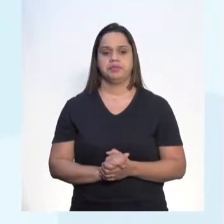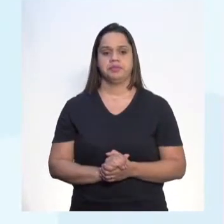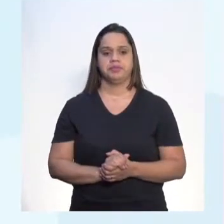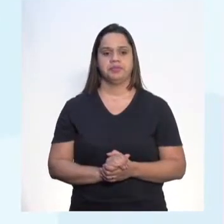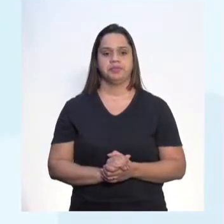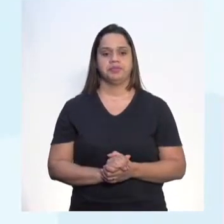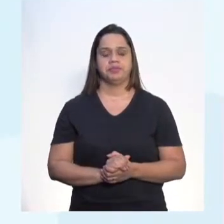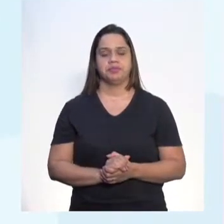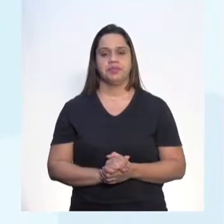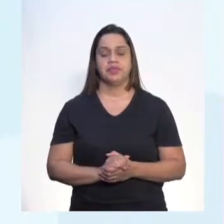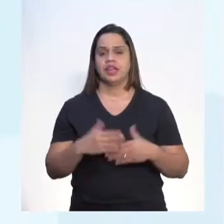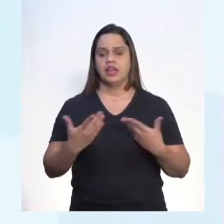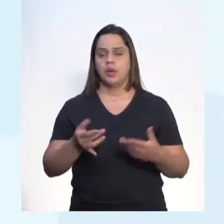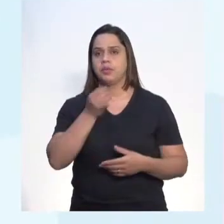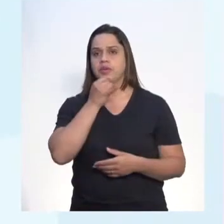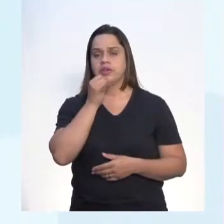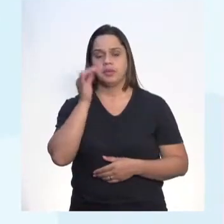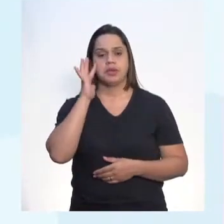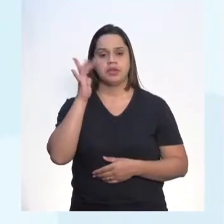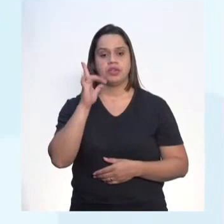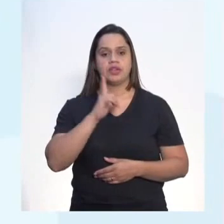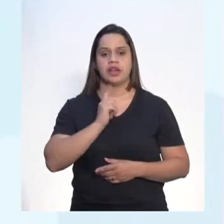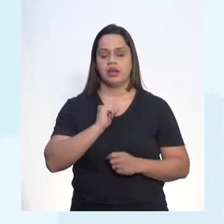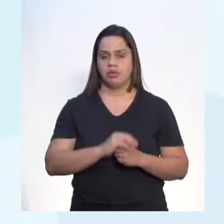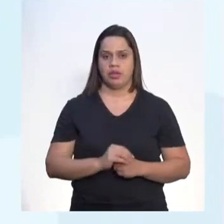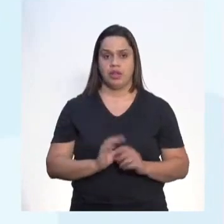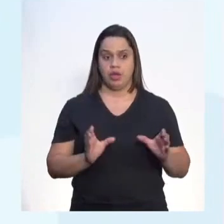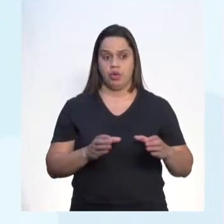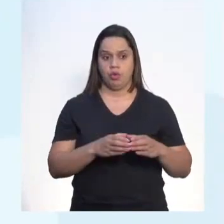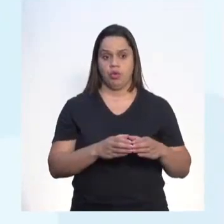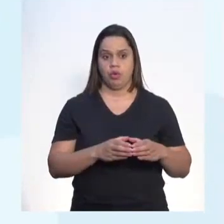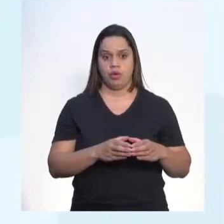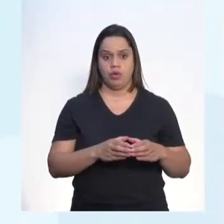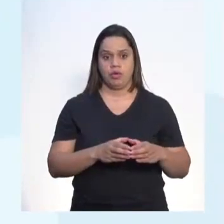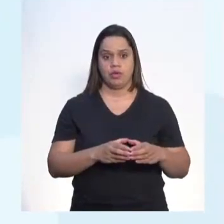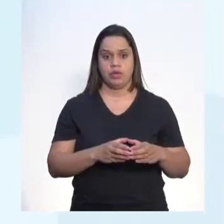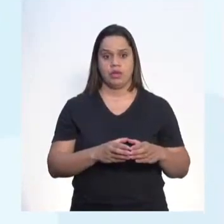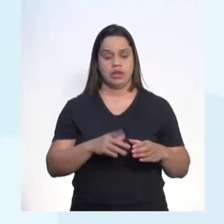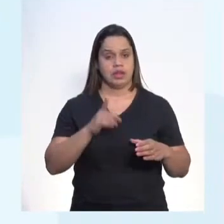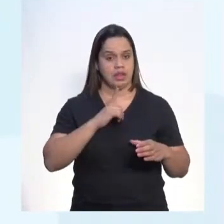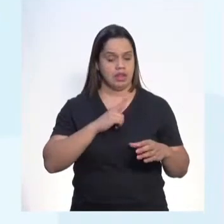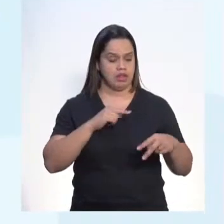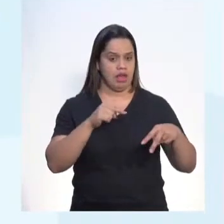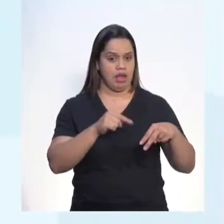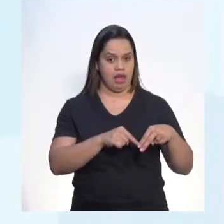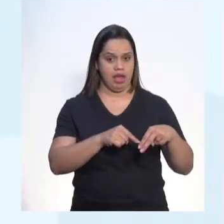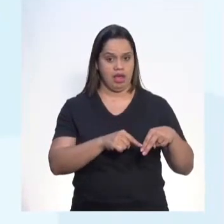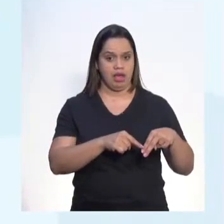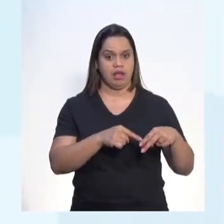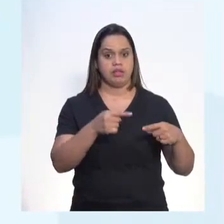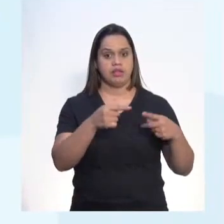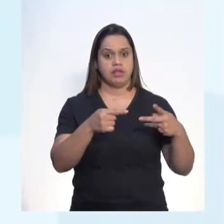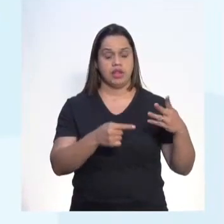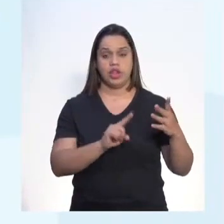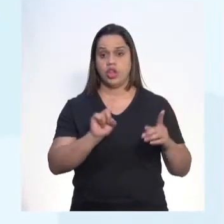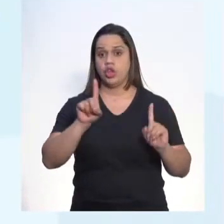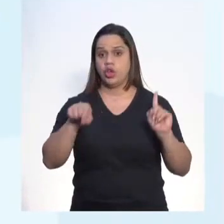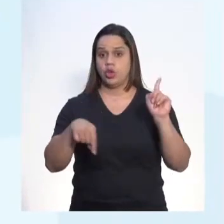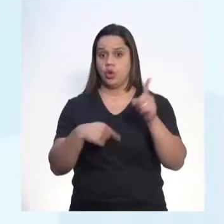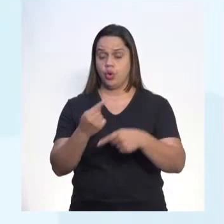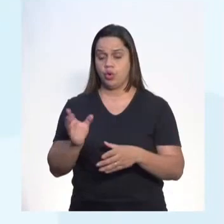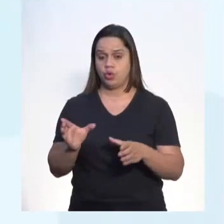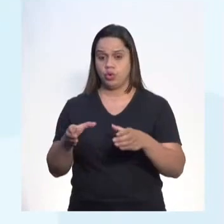diferentes. Então, imagina que nós tenhamos um conjunto com N elementos e um outro